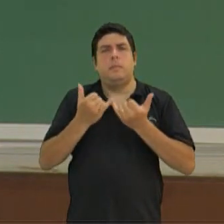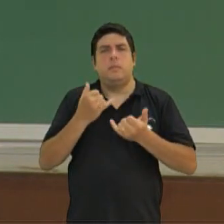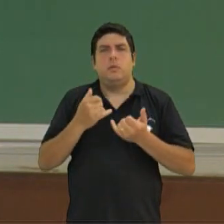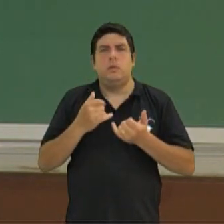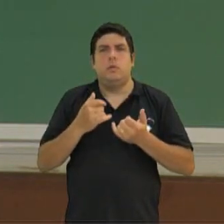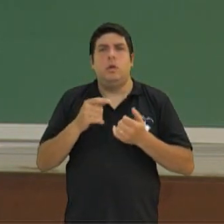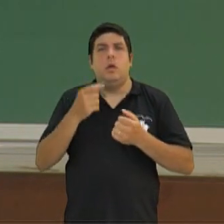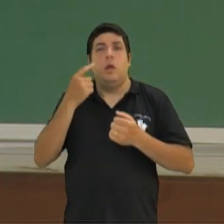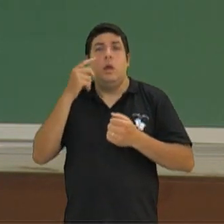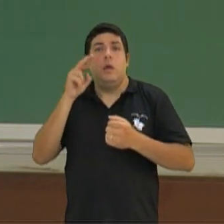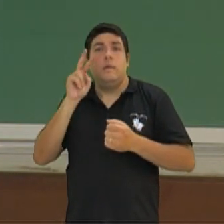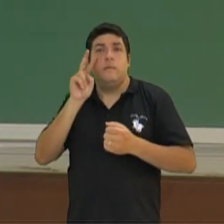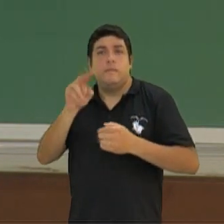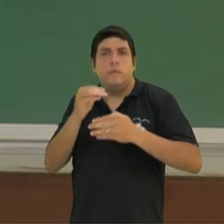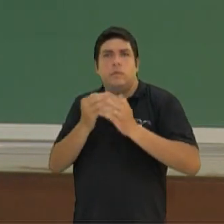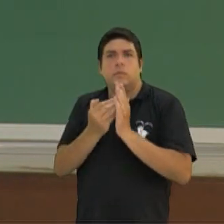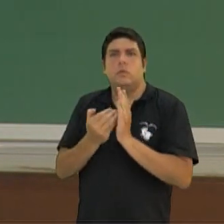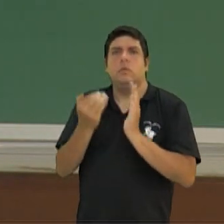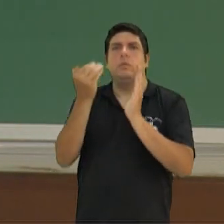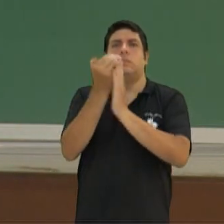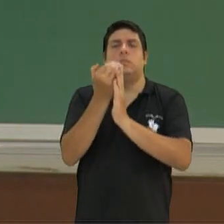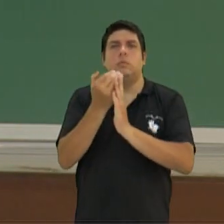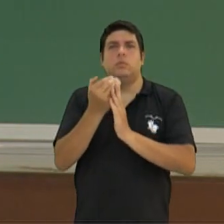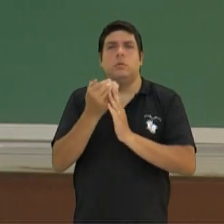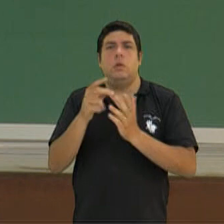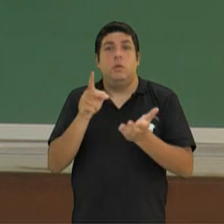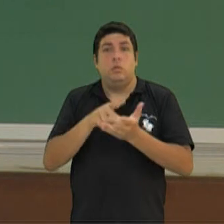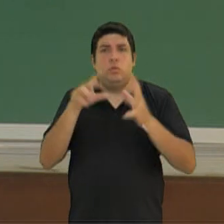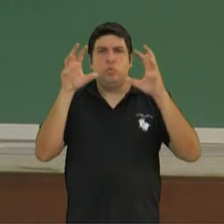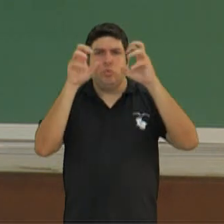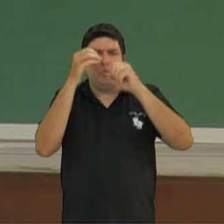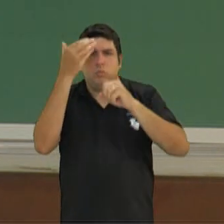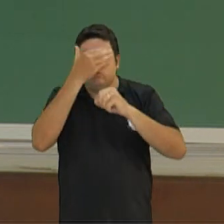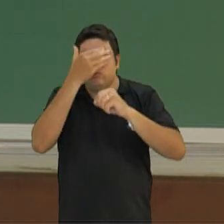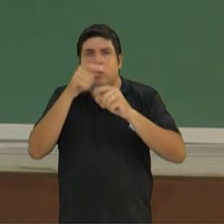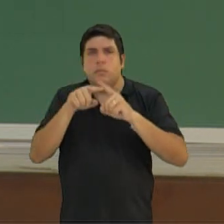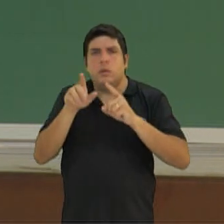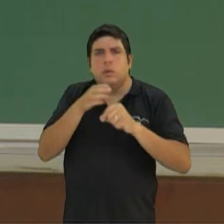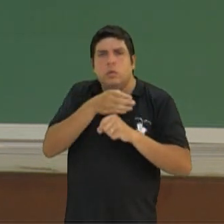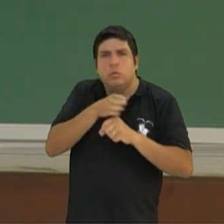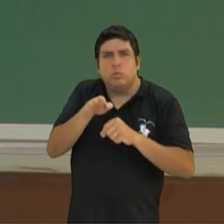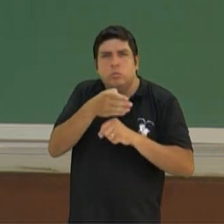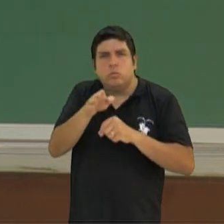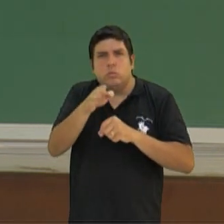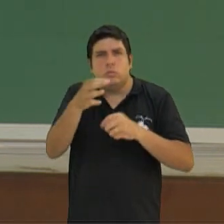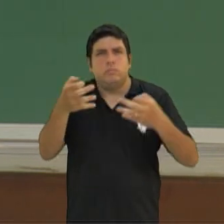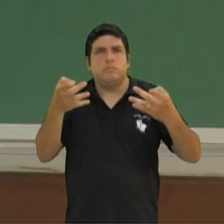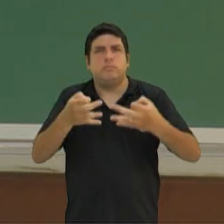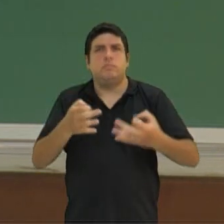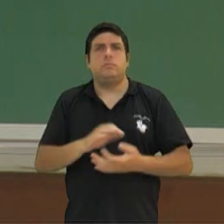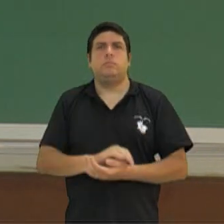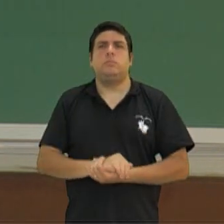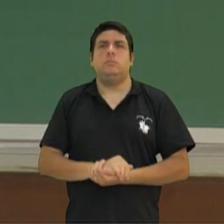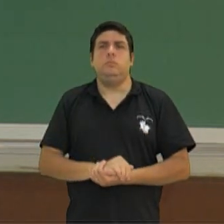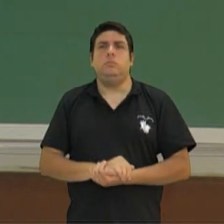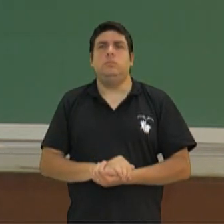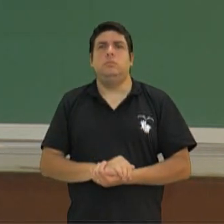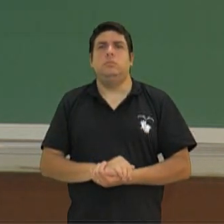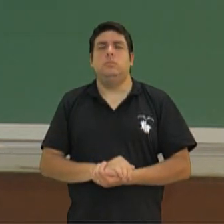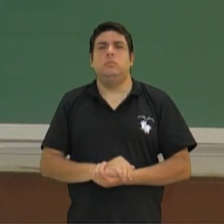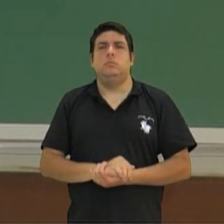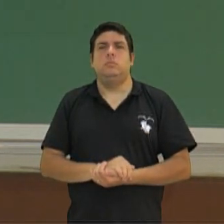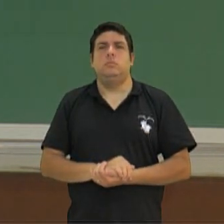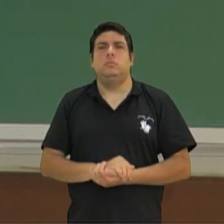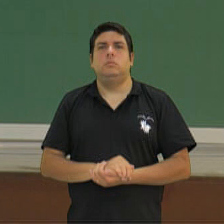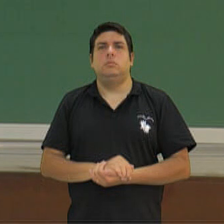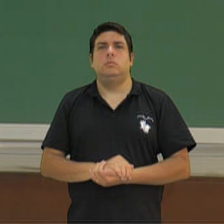que você está vendo. Quando o morcego, no final das contas, às vezes não está vendo nada, né? Mas ele segue. Beleza? E, finalmente,